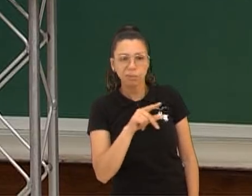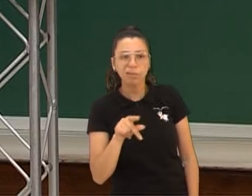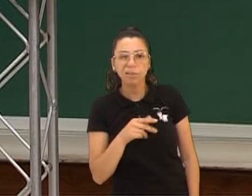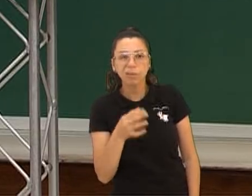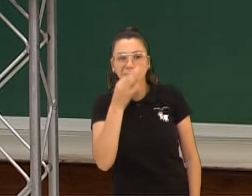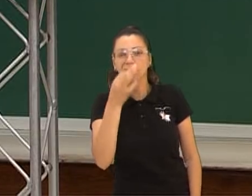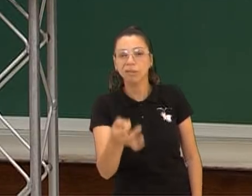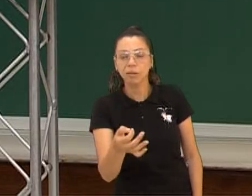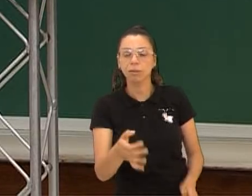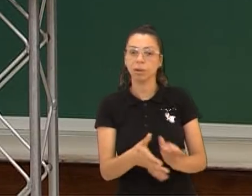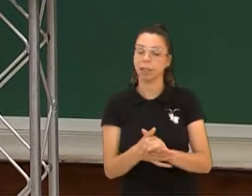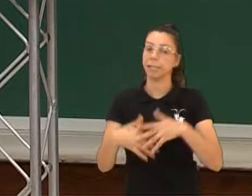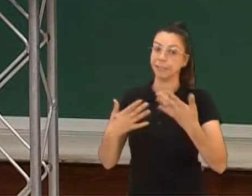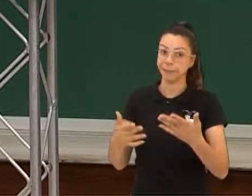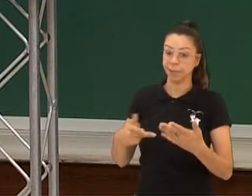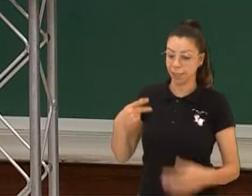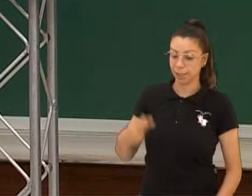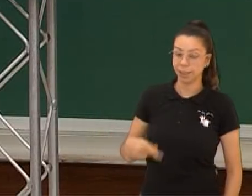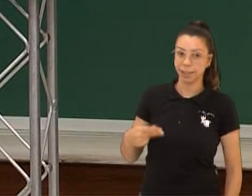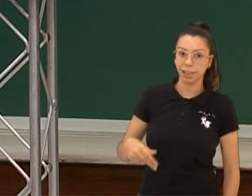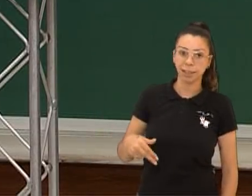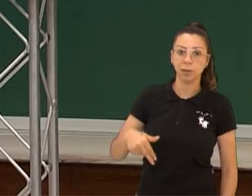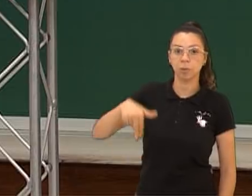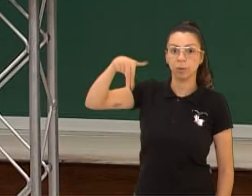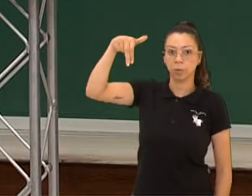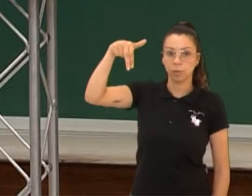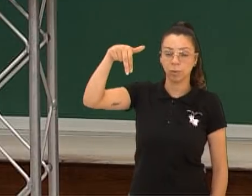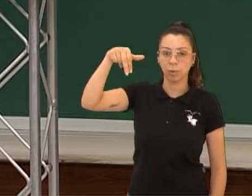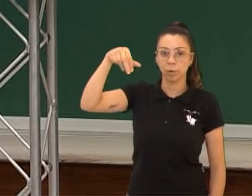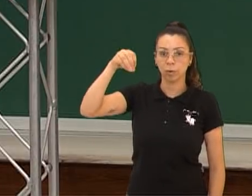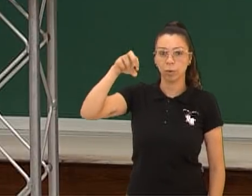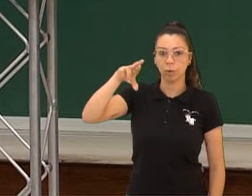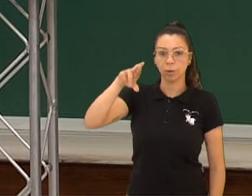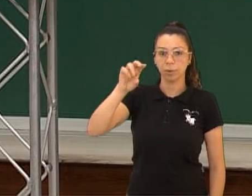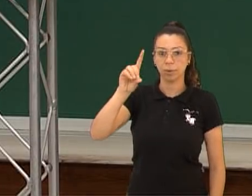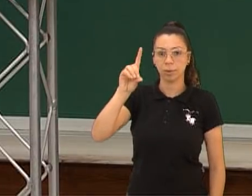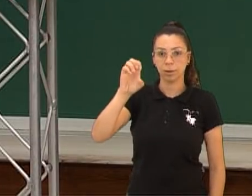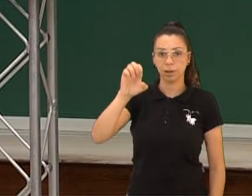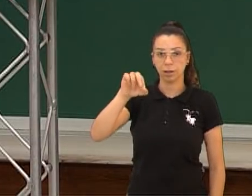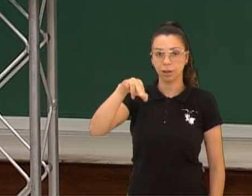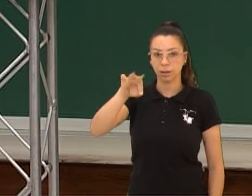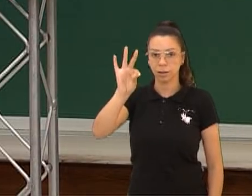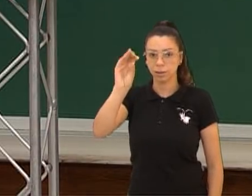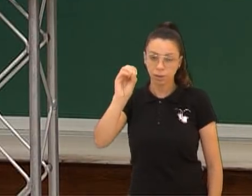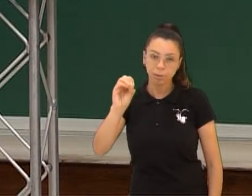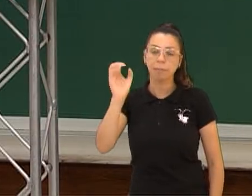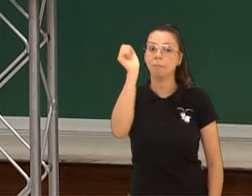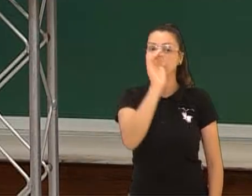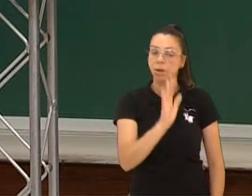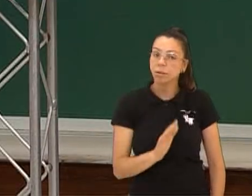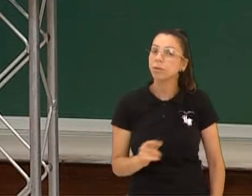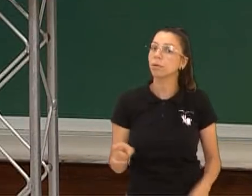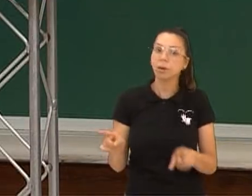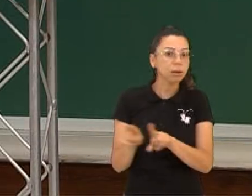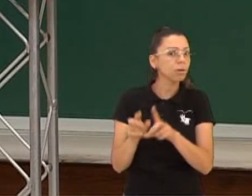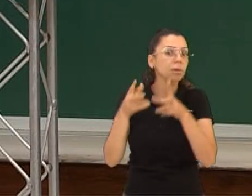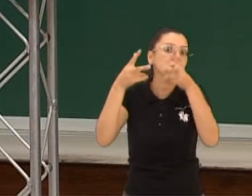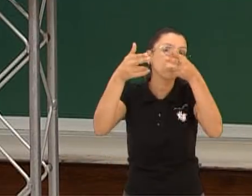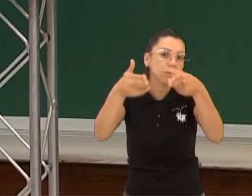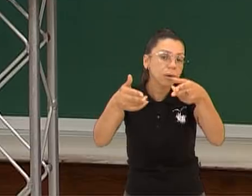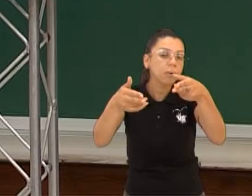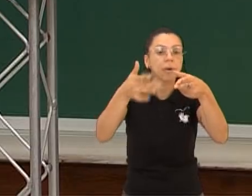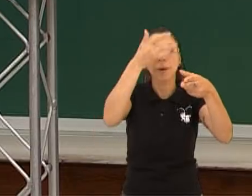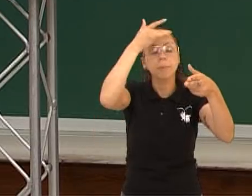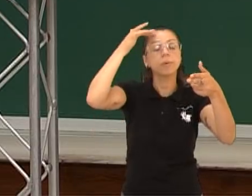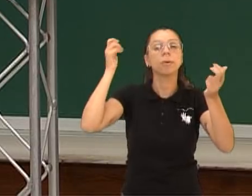Para vocês terem uma ideia, meus queridos, aqui no Nordeste brasileiro, né, já enfrentou essa situação, em alguns lugares ainda se enfrenta, onde as